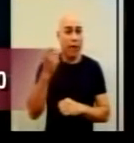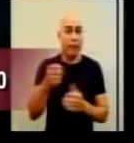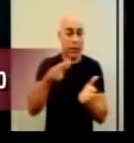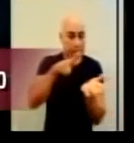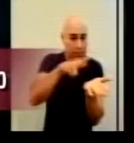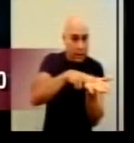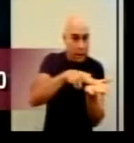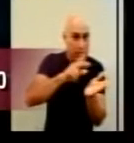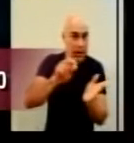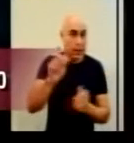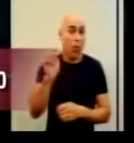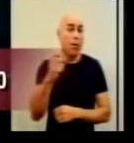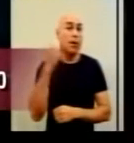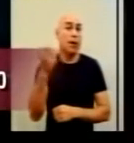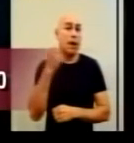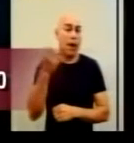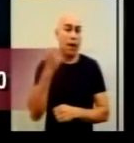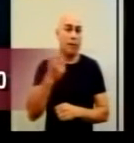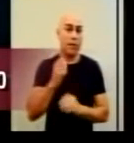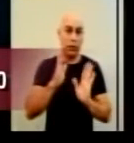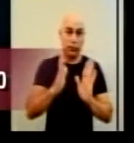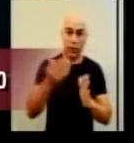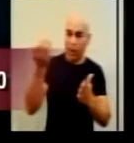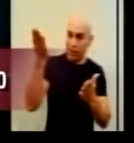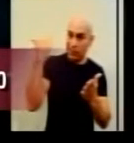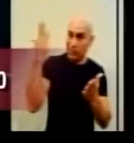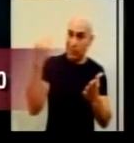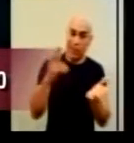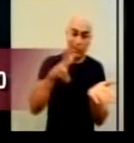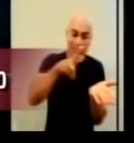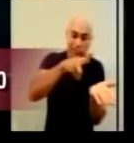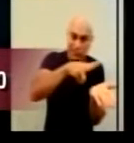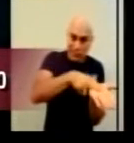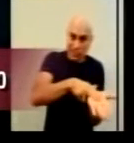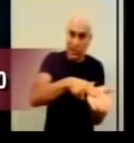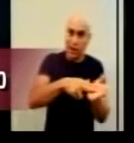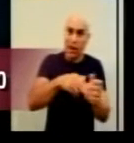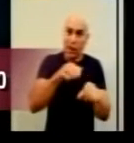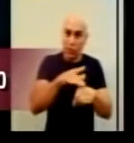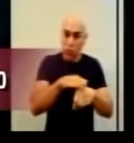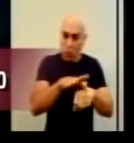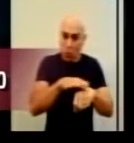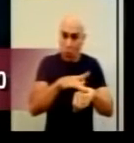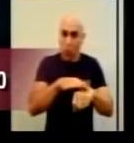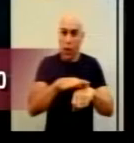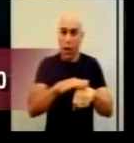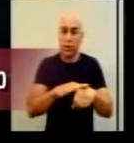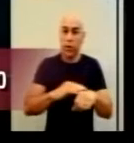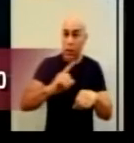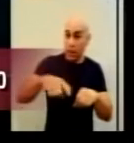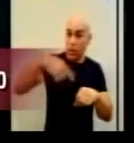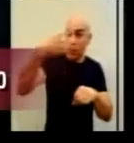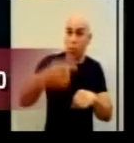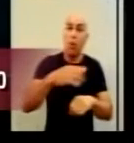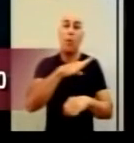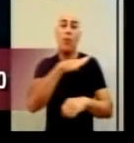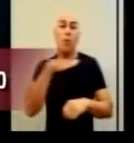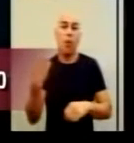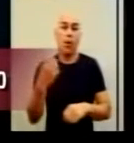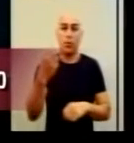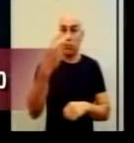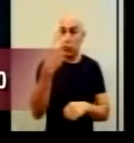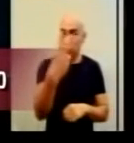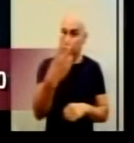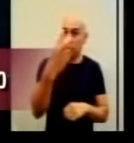né? Mas os graves que ocorreram, internaram e talvez tiveram uma alta e depois evoluíram para óbito, são